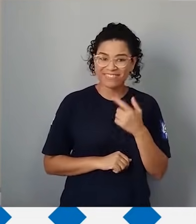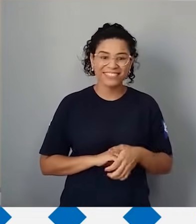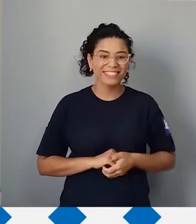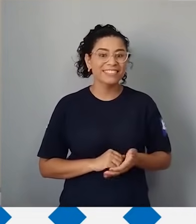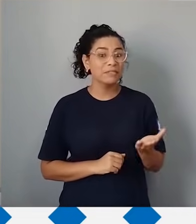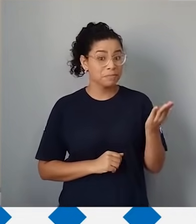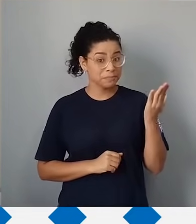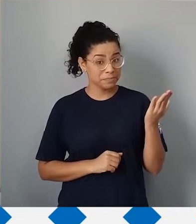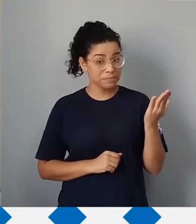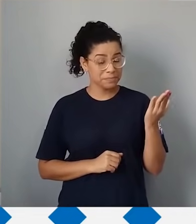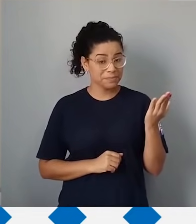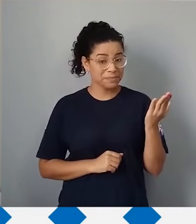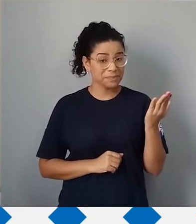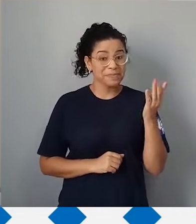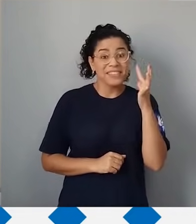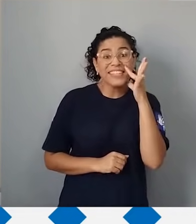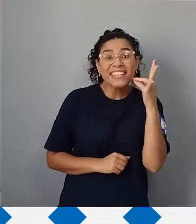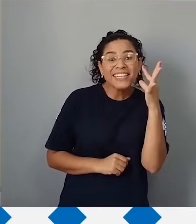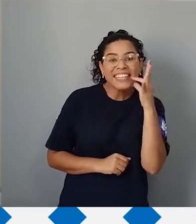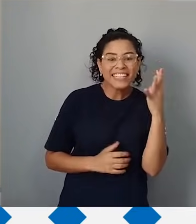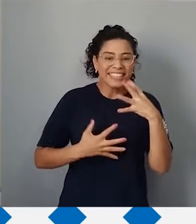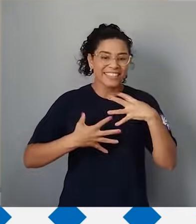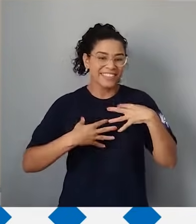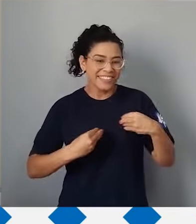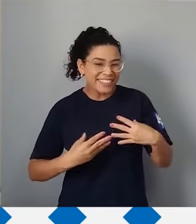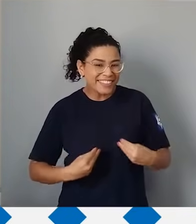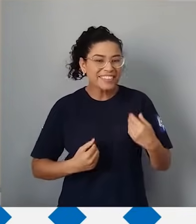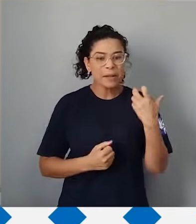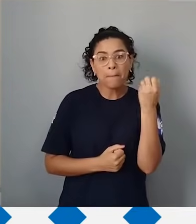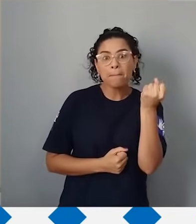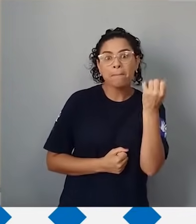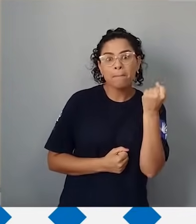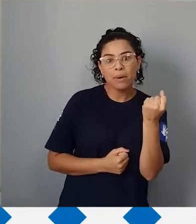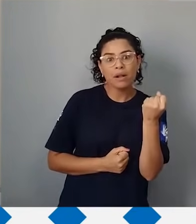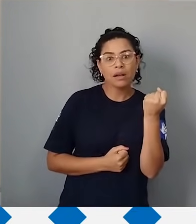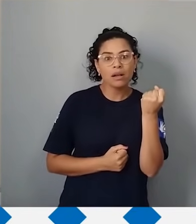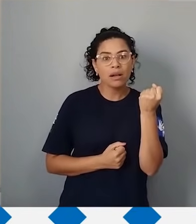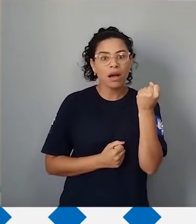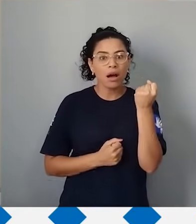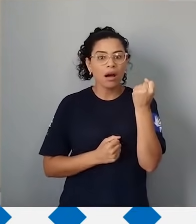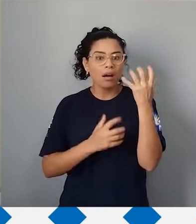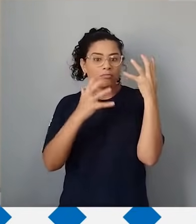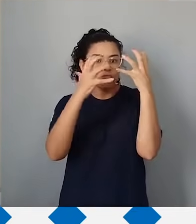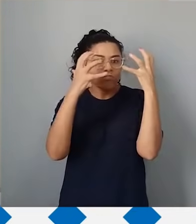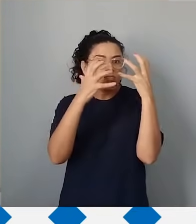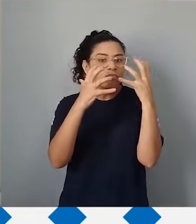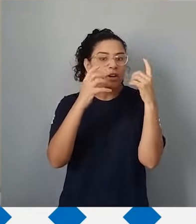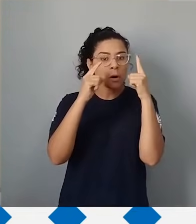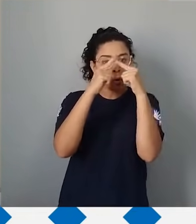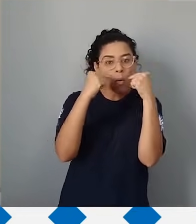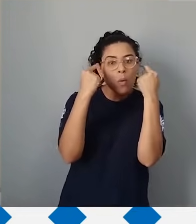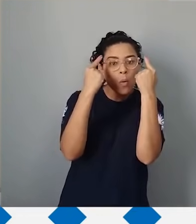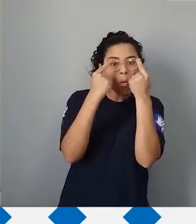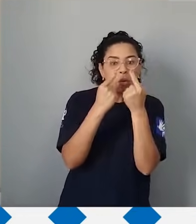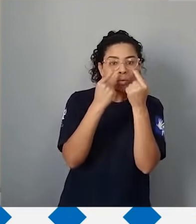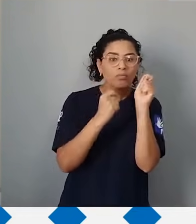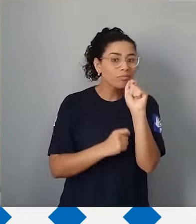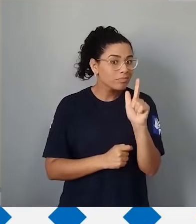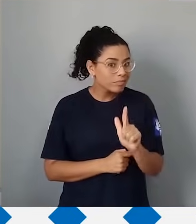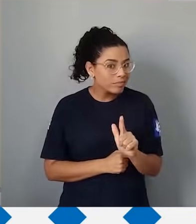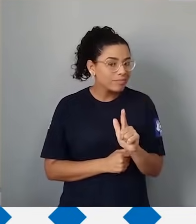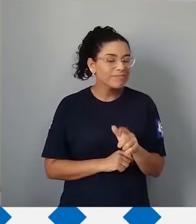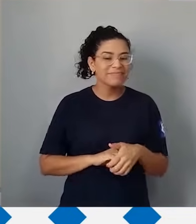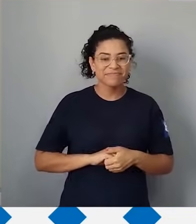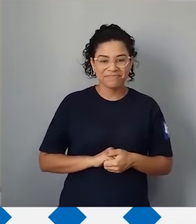Kit? A Kit é uma mais branquinha, no peito, rajada em cima, com olho azul, se não me